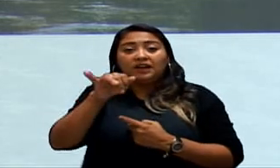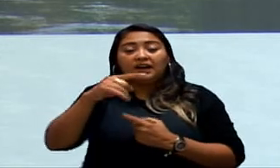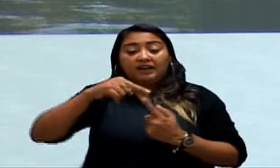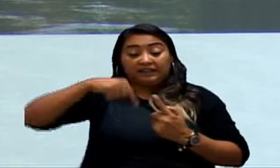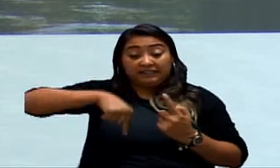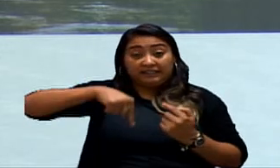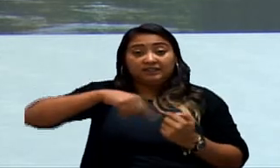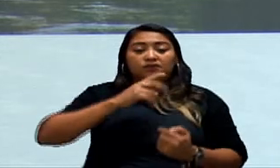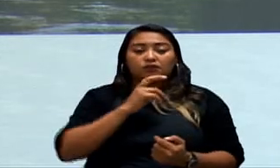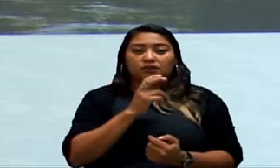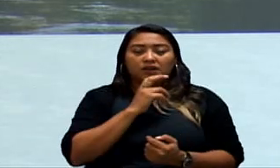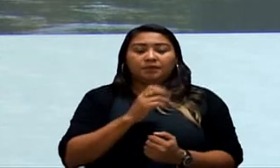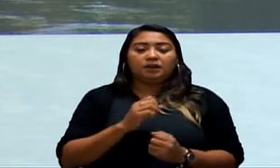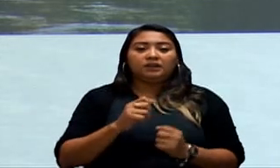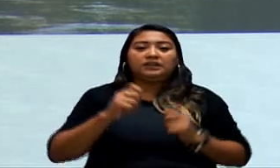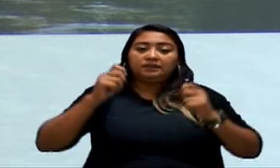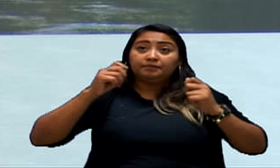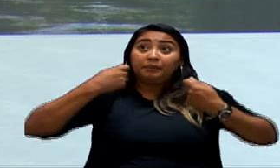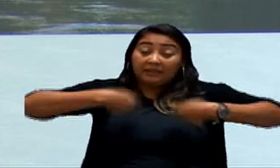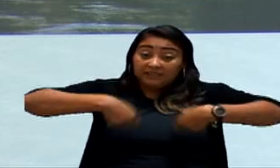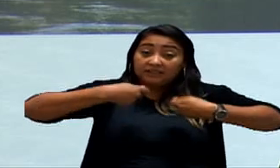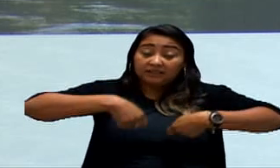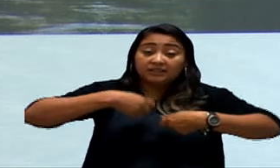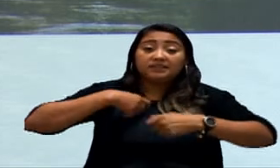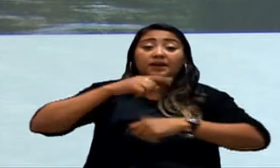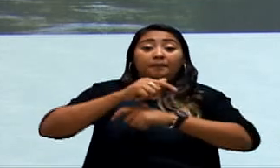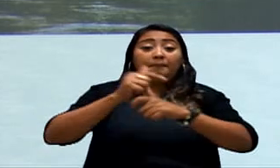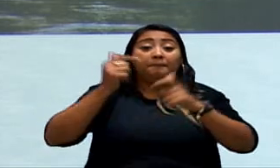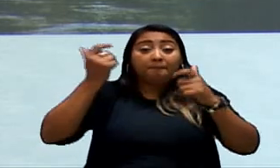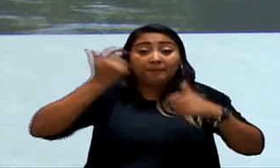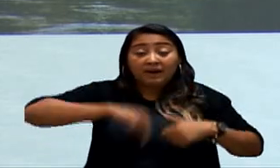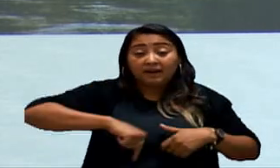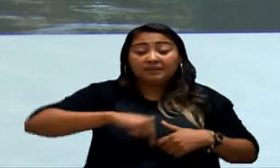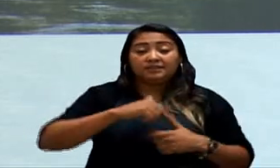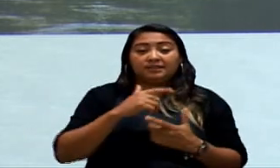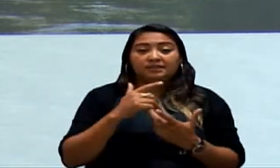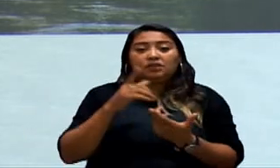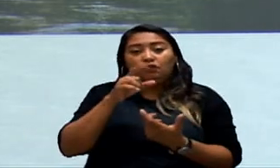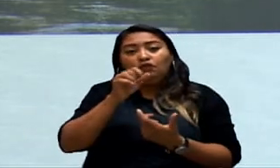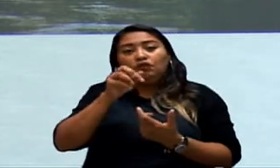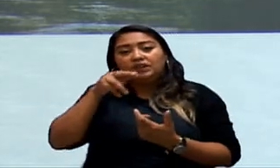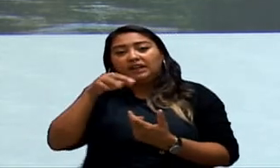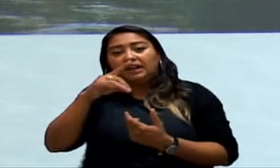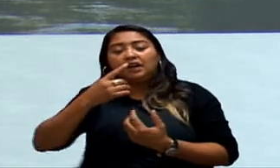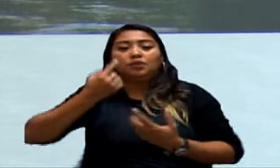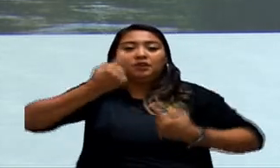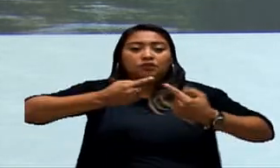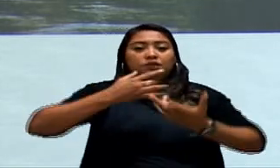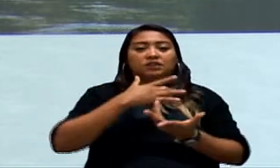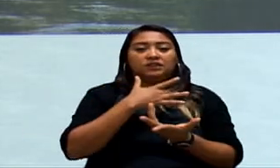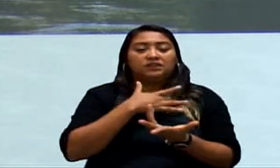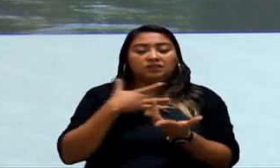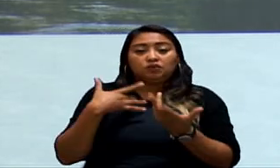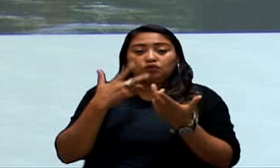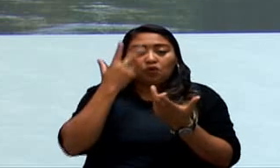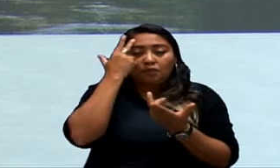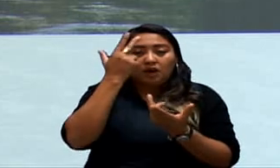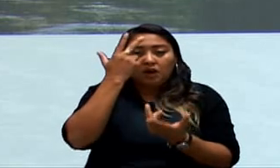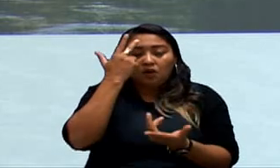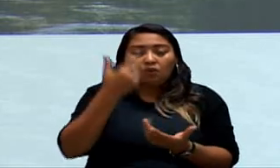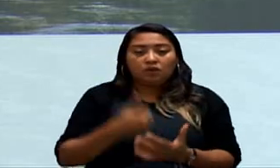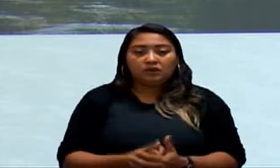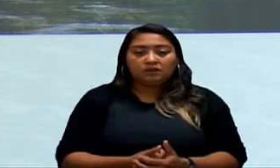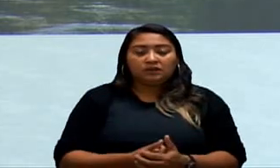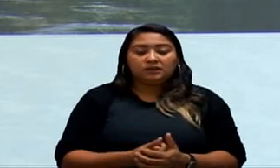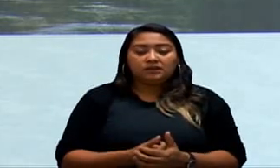tem que abrir essa possibilidade de ter mais, para ter uma disputa saudável entre elas